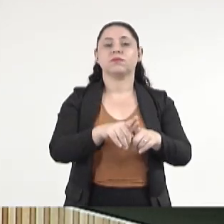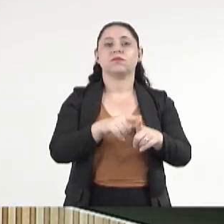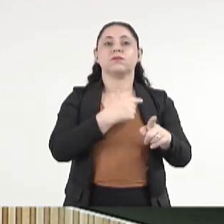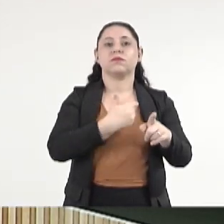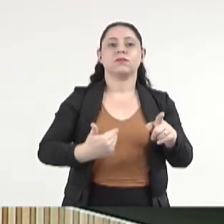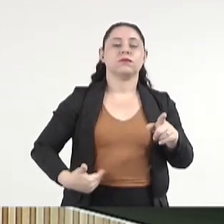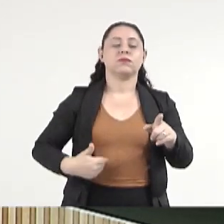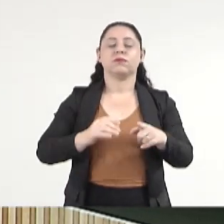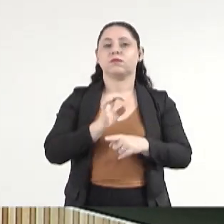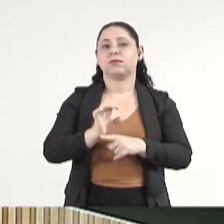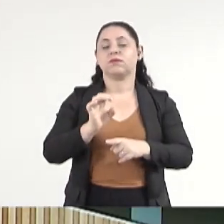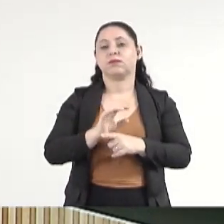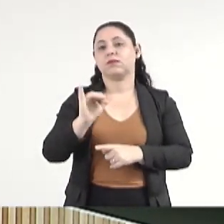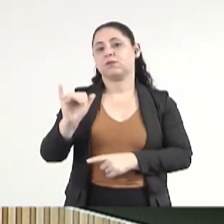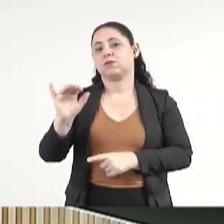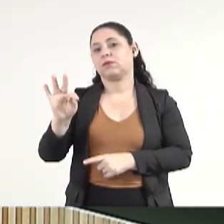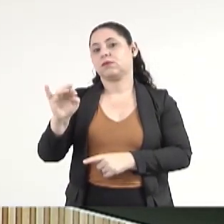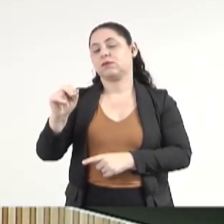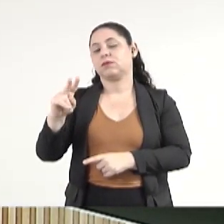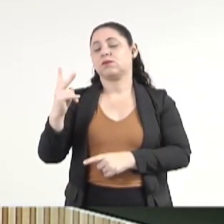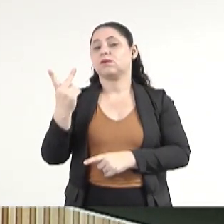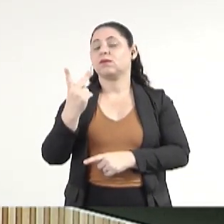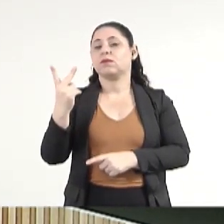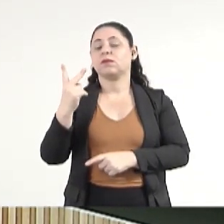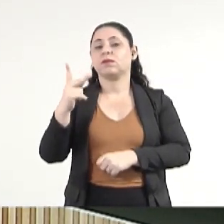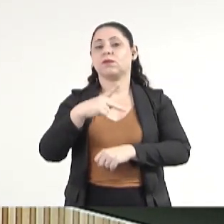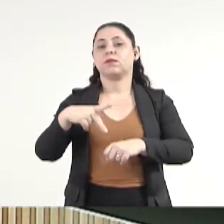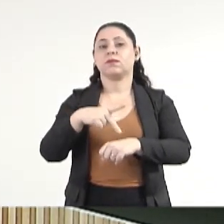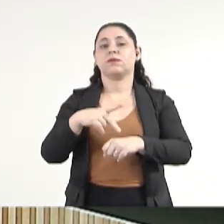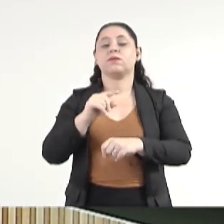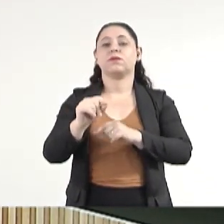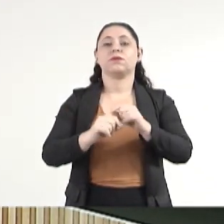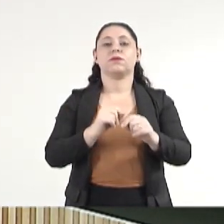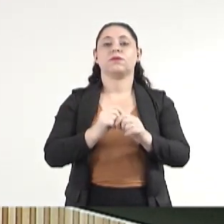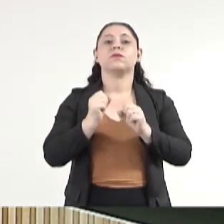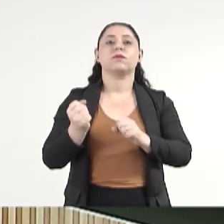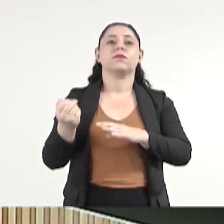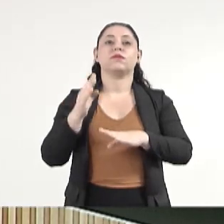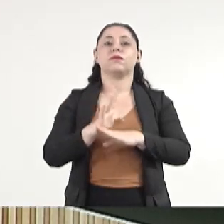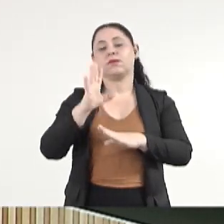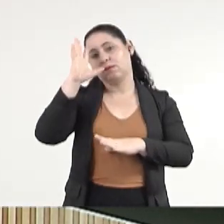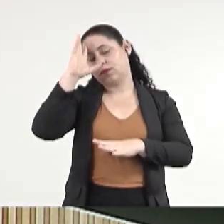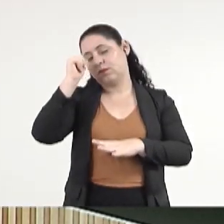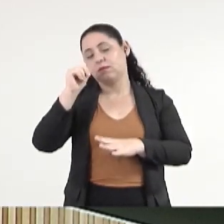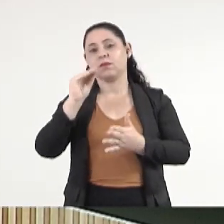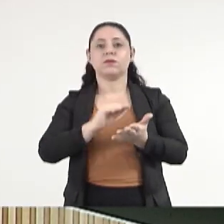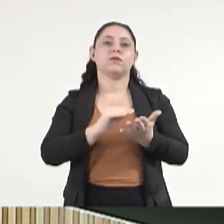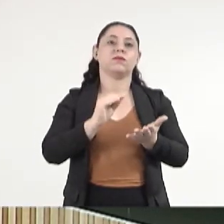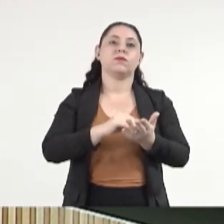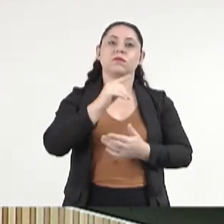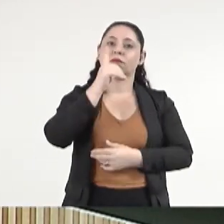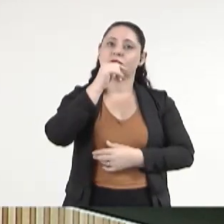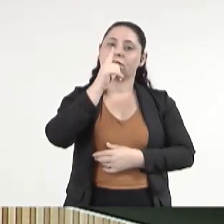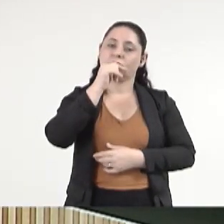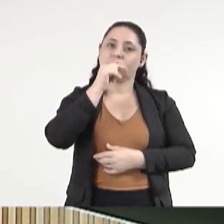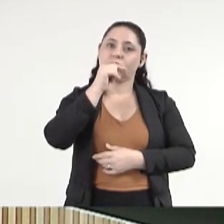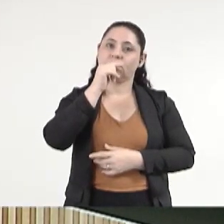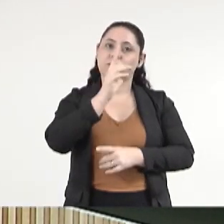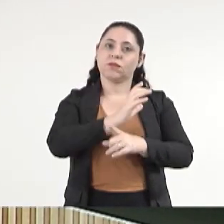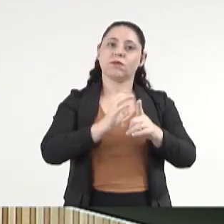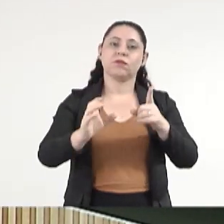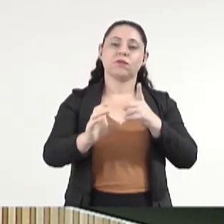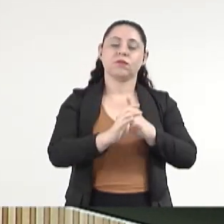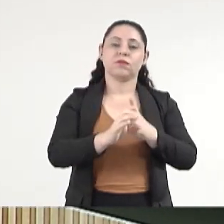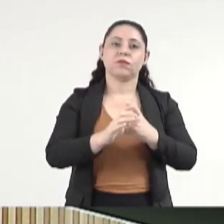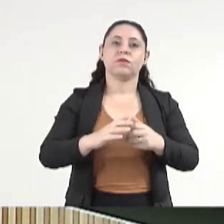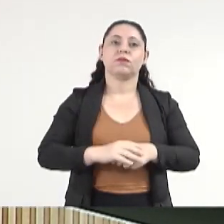entre o governo do estado e a Itaipu Binacional, que deve ajudar a solucionar o problema de falta de água em